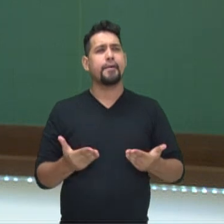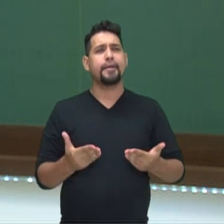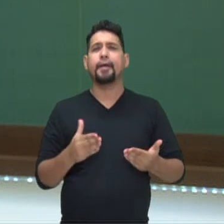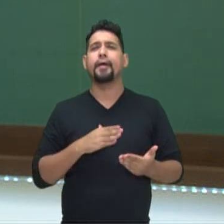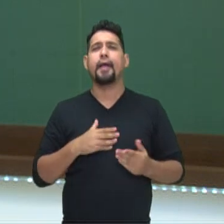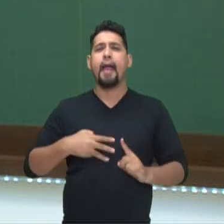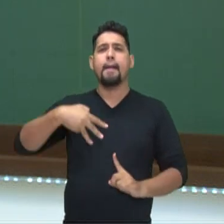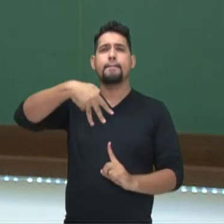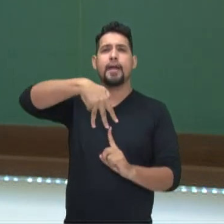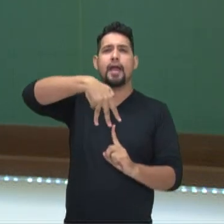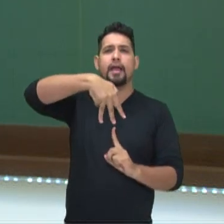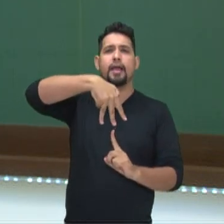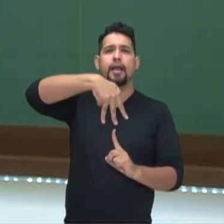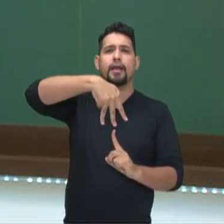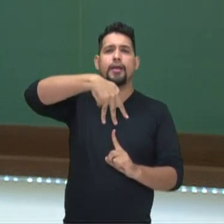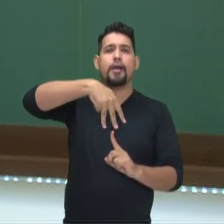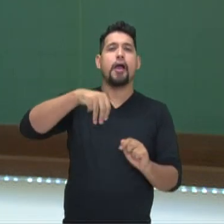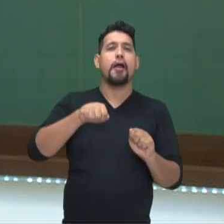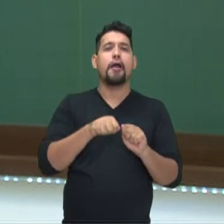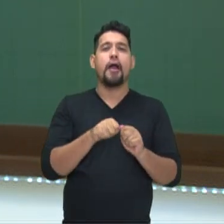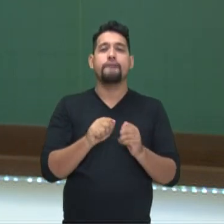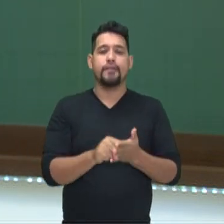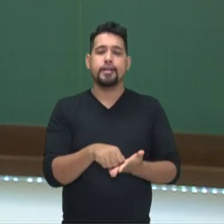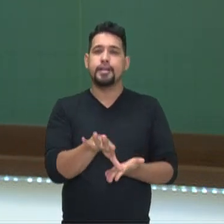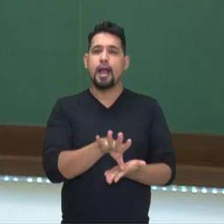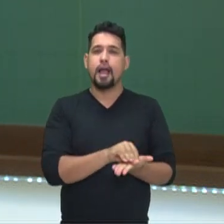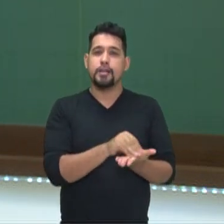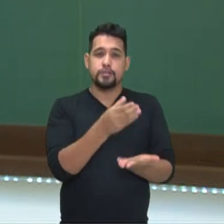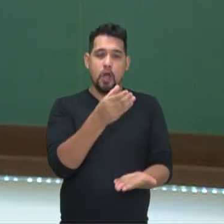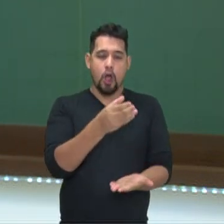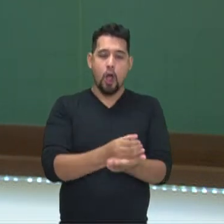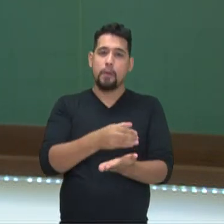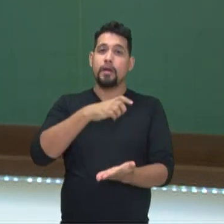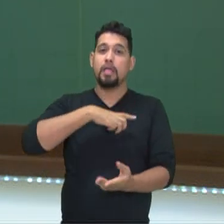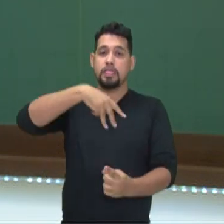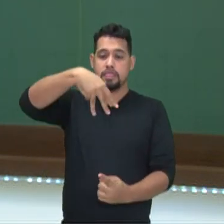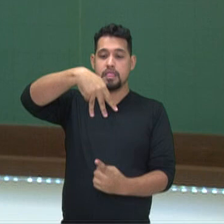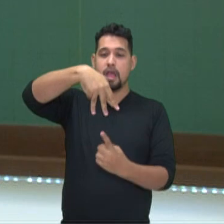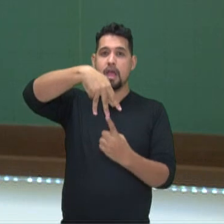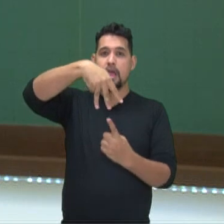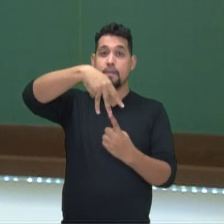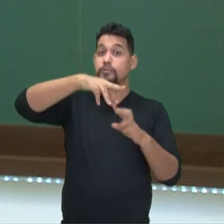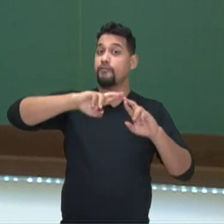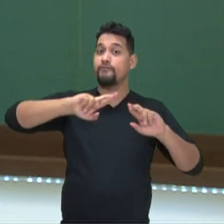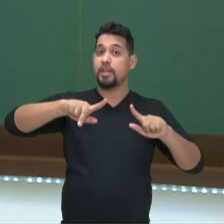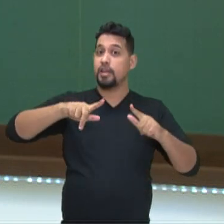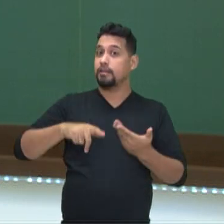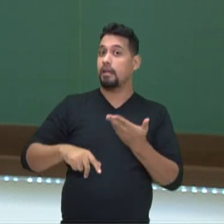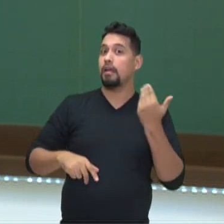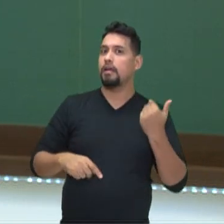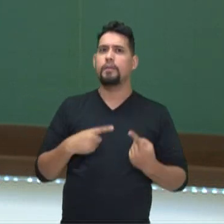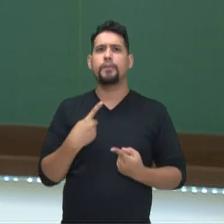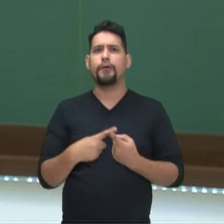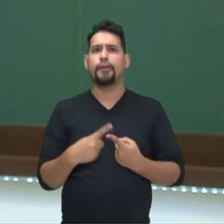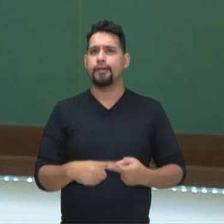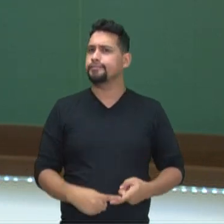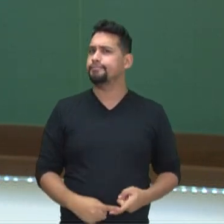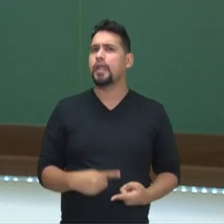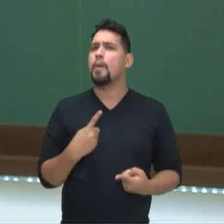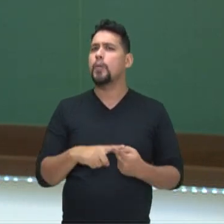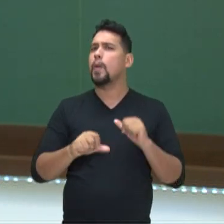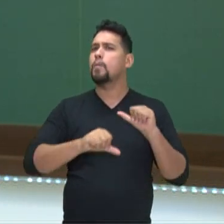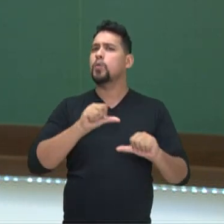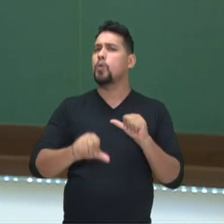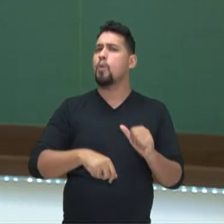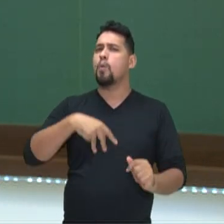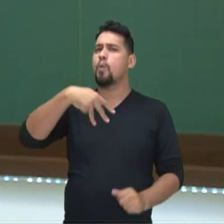a McDonald's tem lançado esse modelo de copo com esse M diferente do anterior? Vocês fazem alguma ideia?